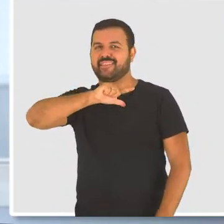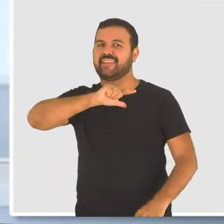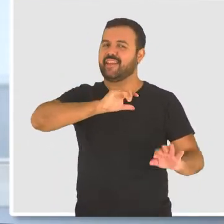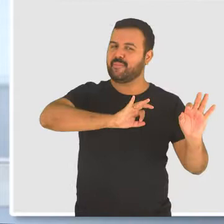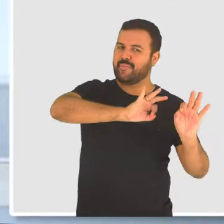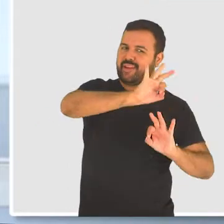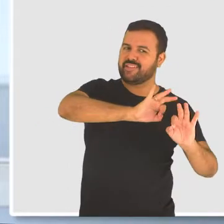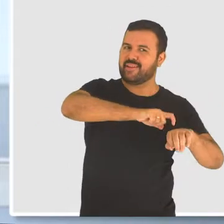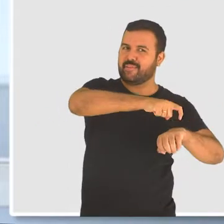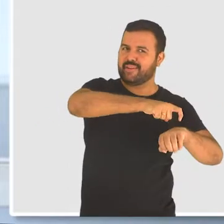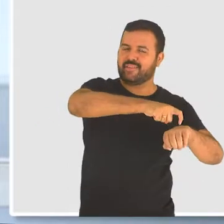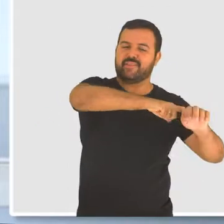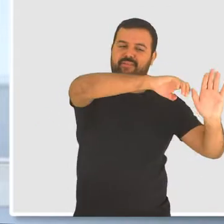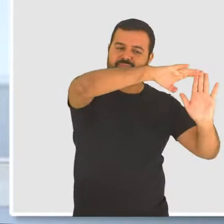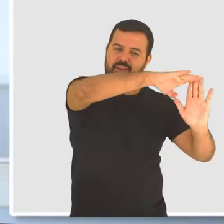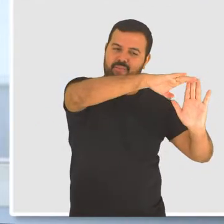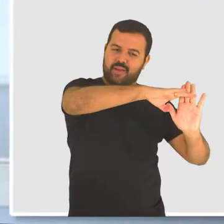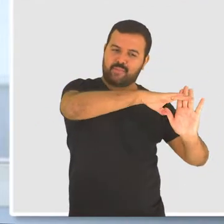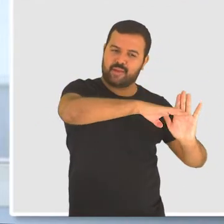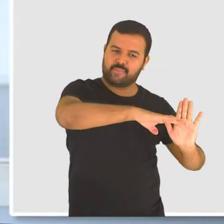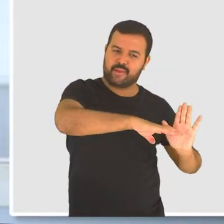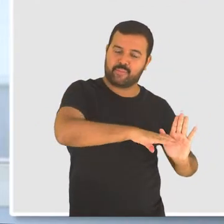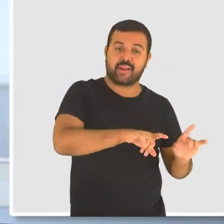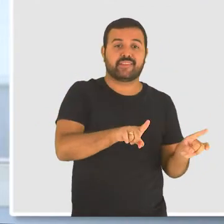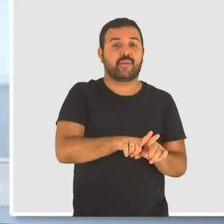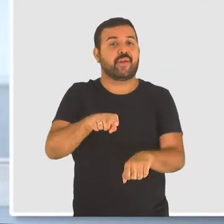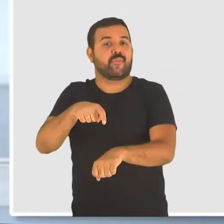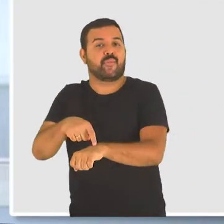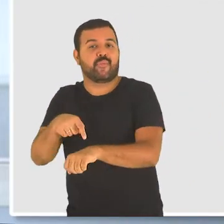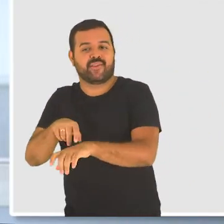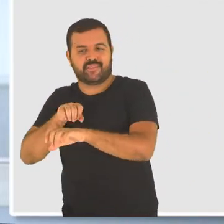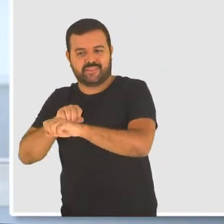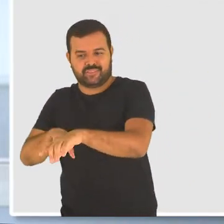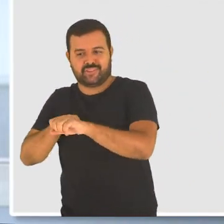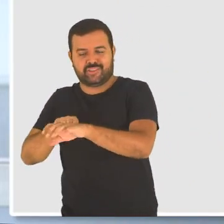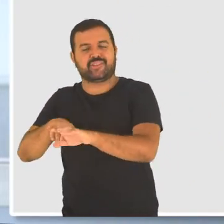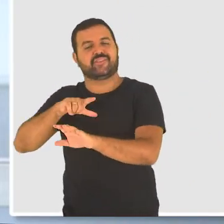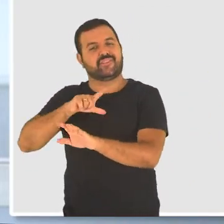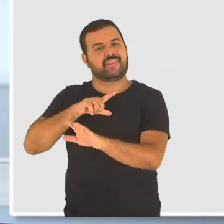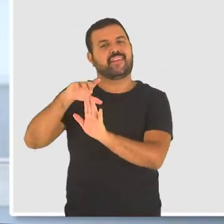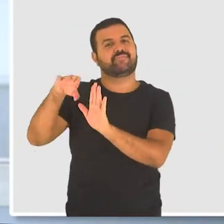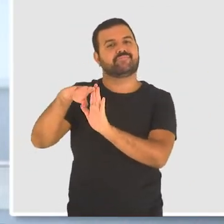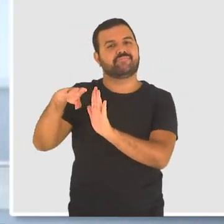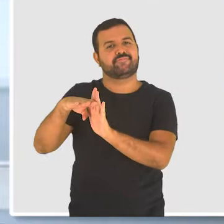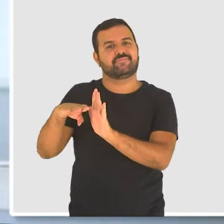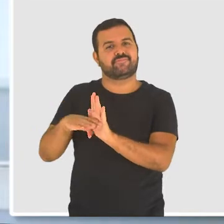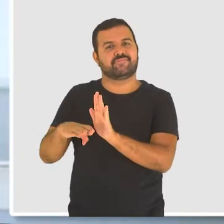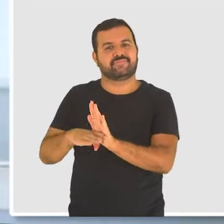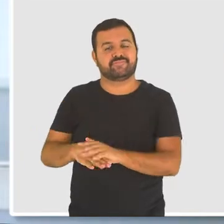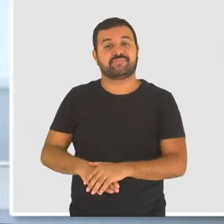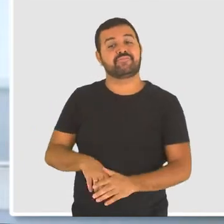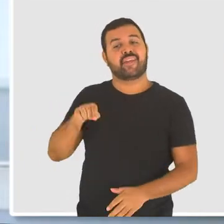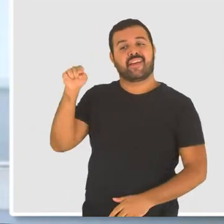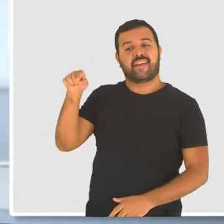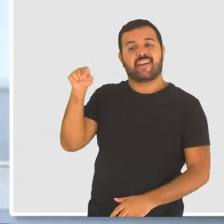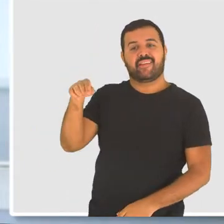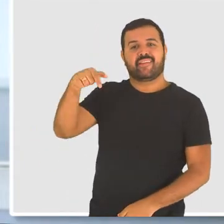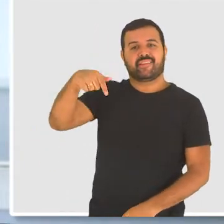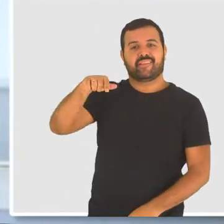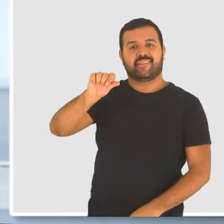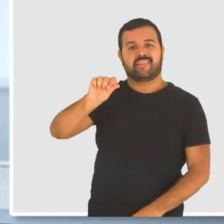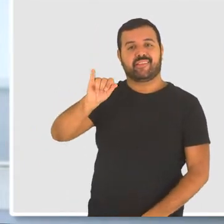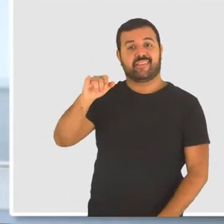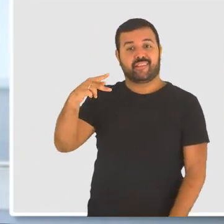na fase de planejamento da aula, quanto na fase de execução da aula. O CAIPES é um